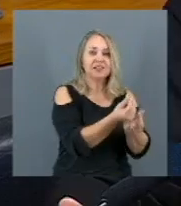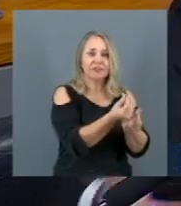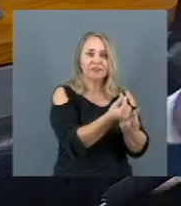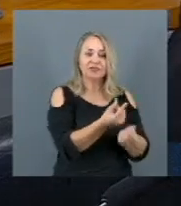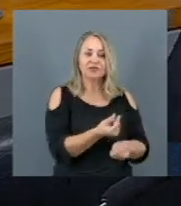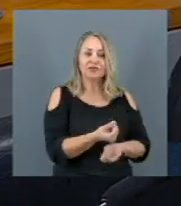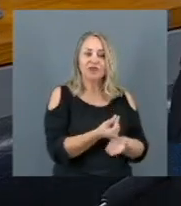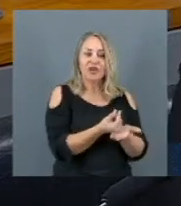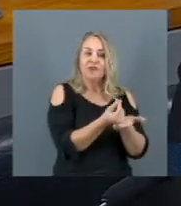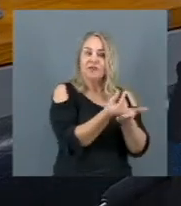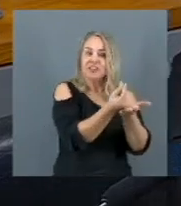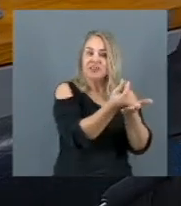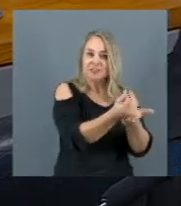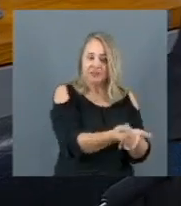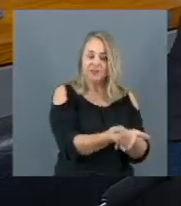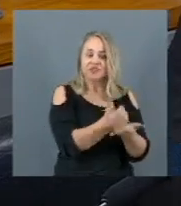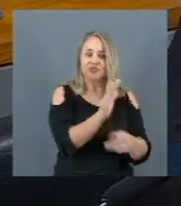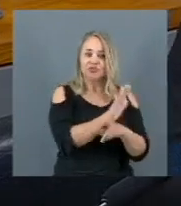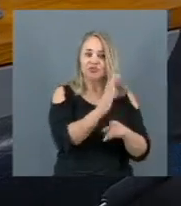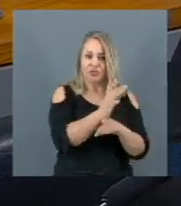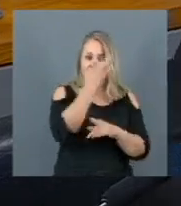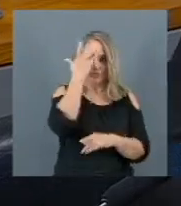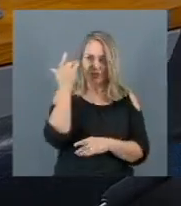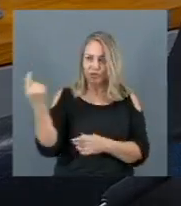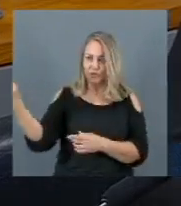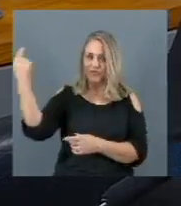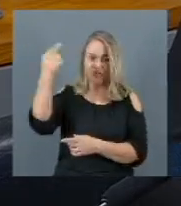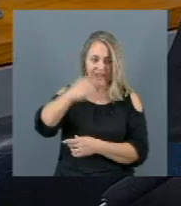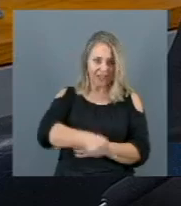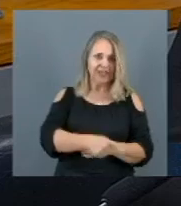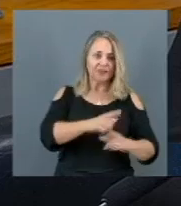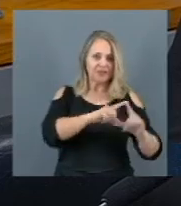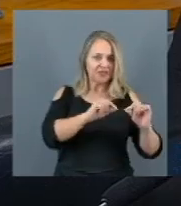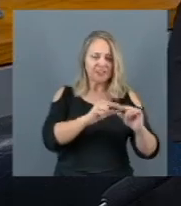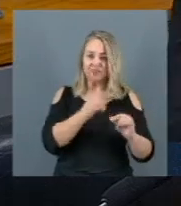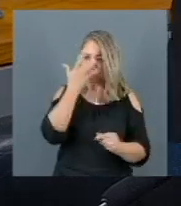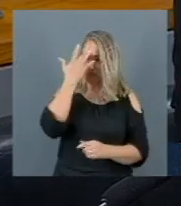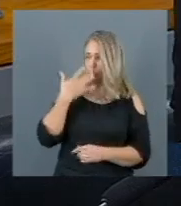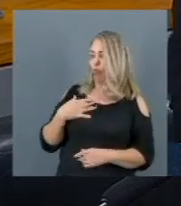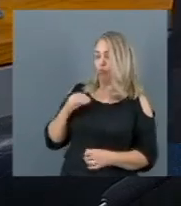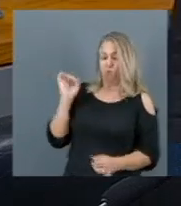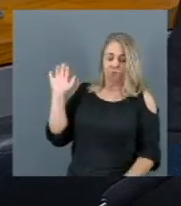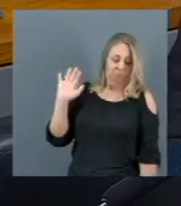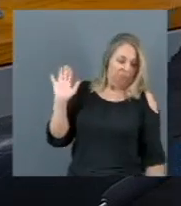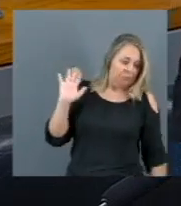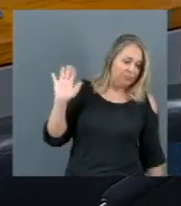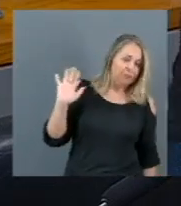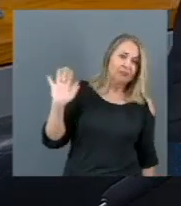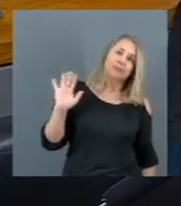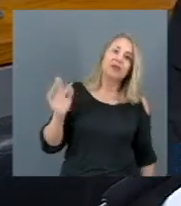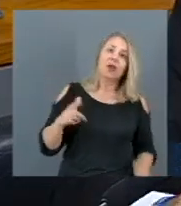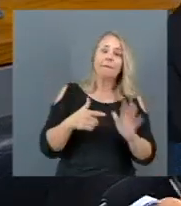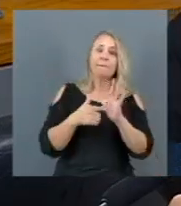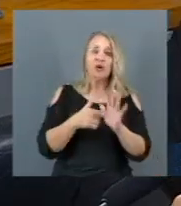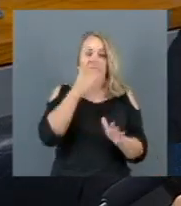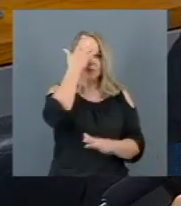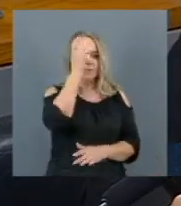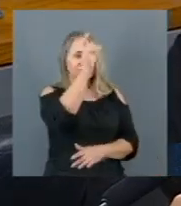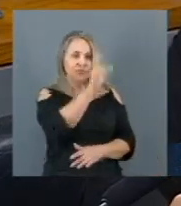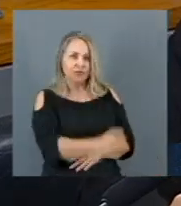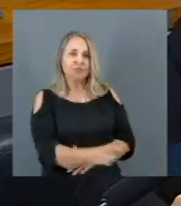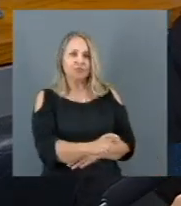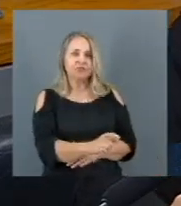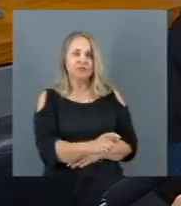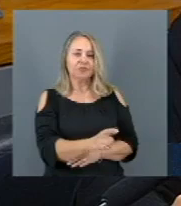as pessoas para virem para cá, não há um interesse? Isso pode explicar o perfil da pessoa que agrediu a Cabo